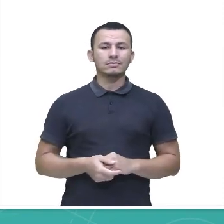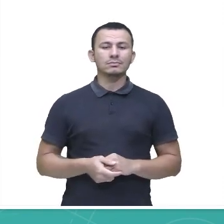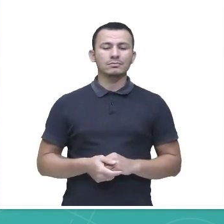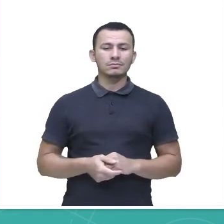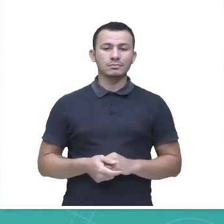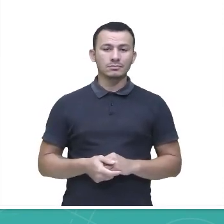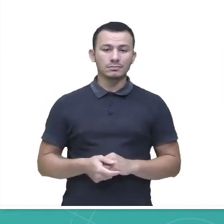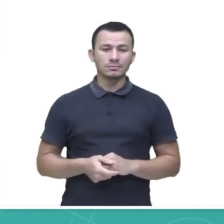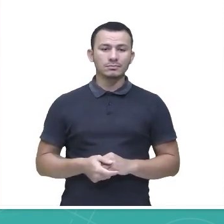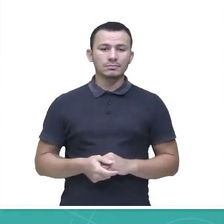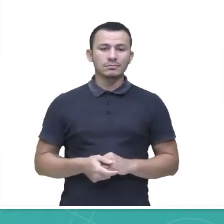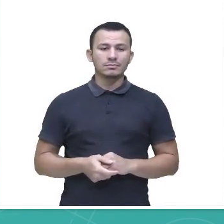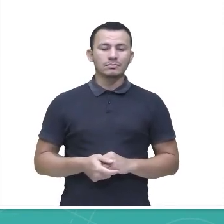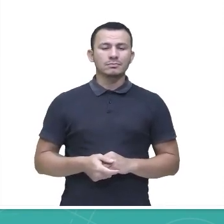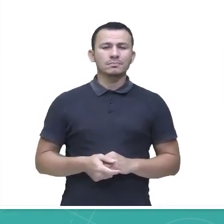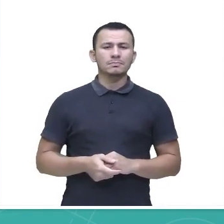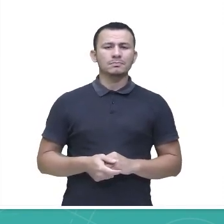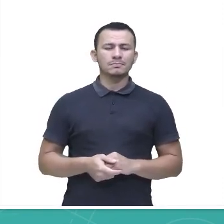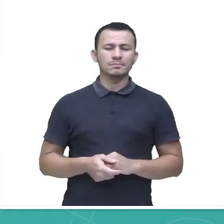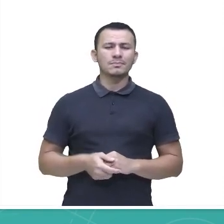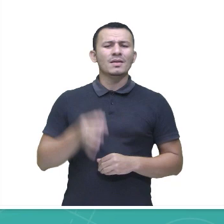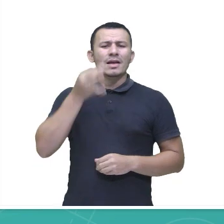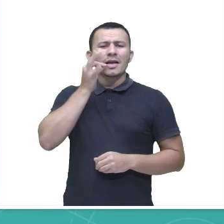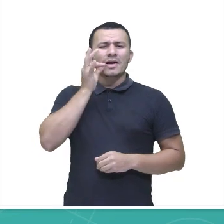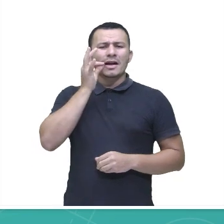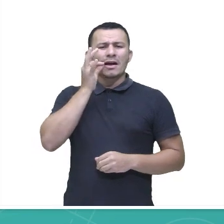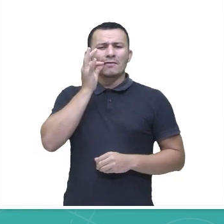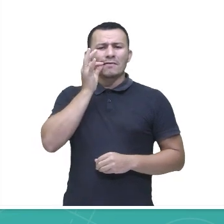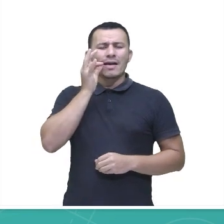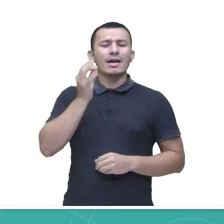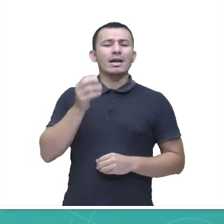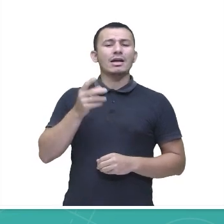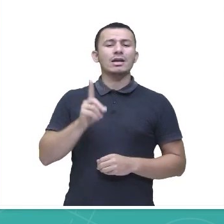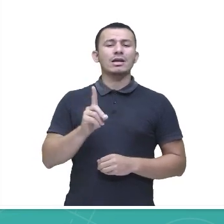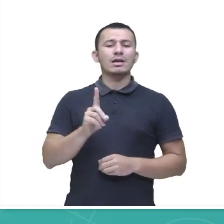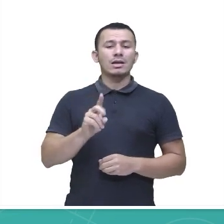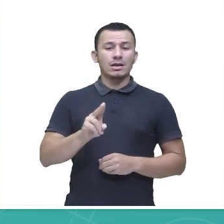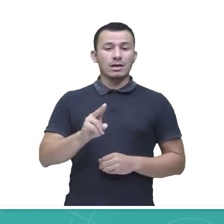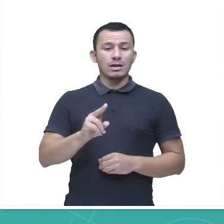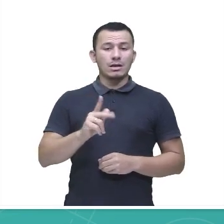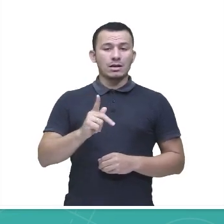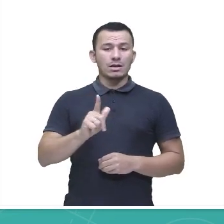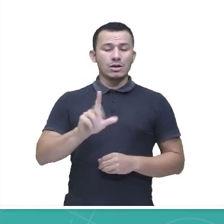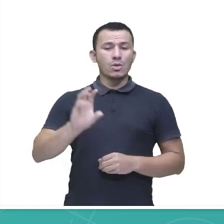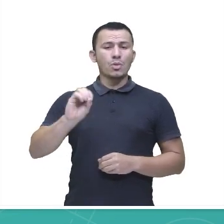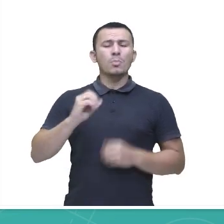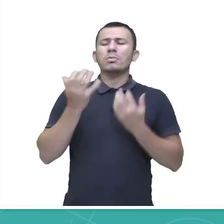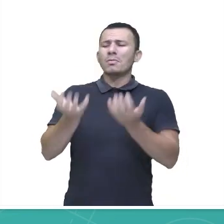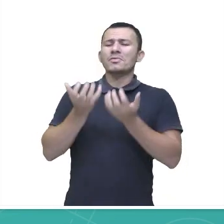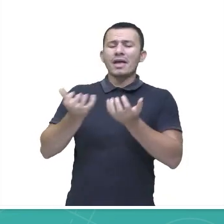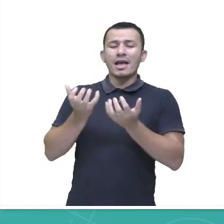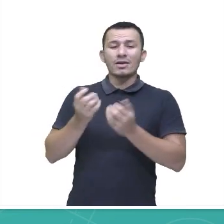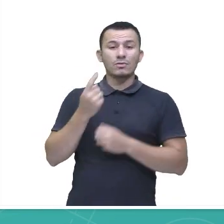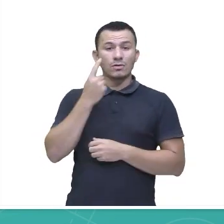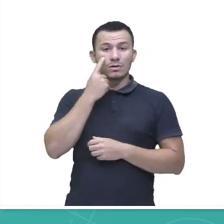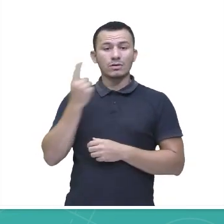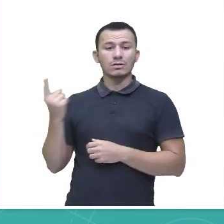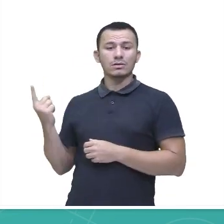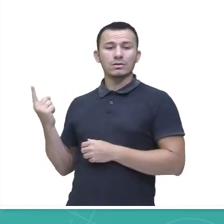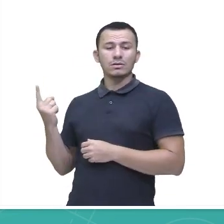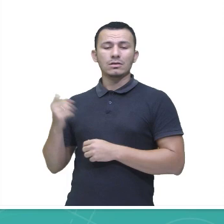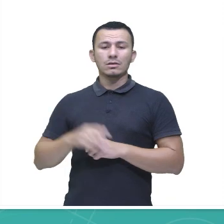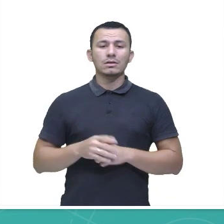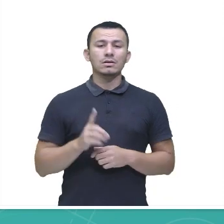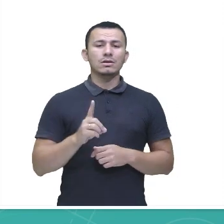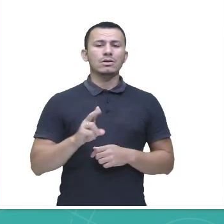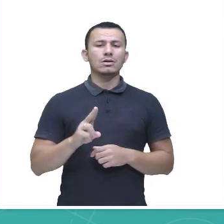Quantificando. Eu quero café duplo. Aqui também eu tenho um numeral, né? Estou dizendo que eu